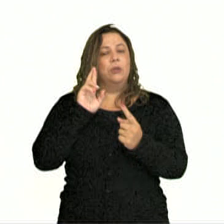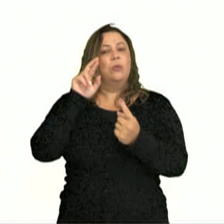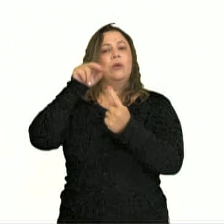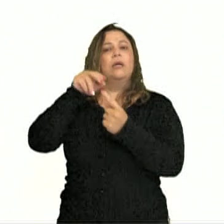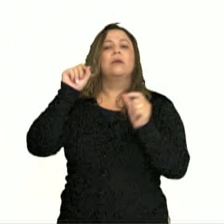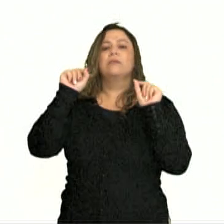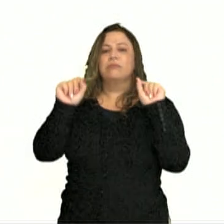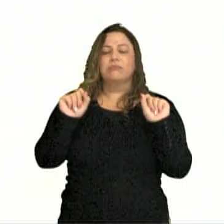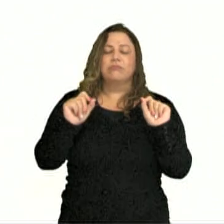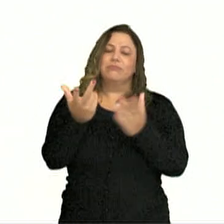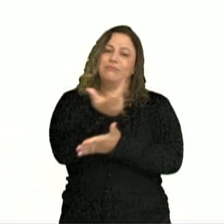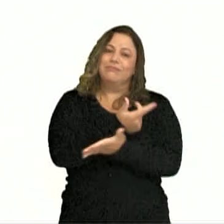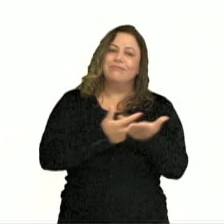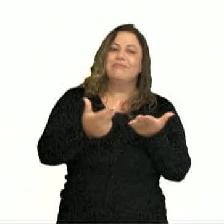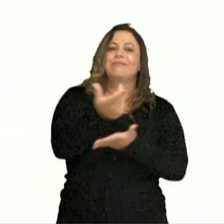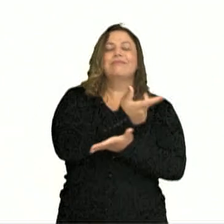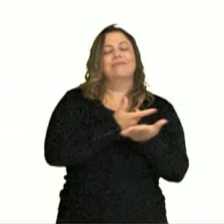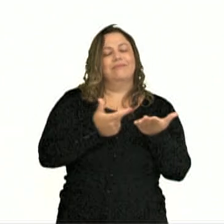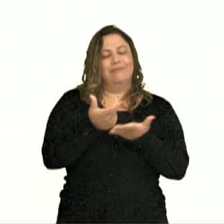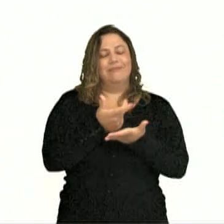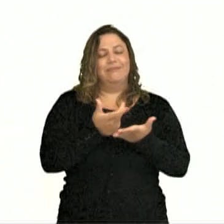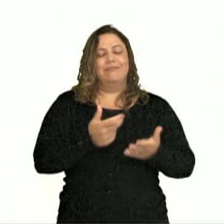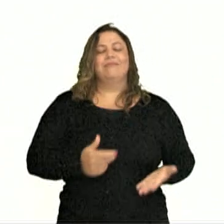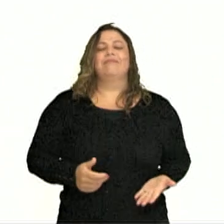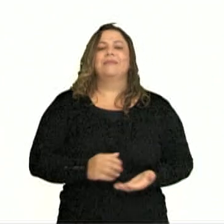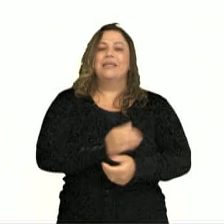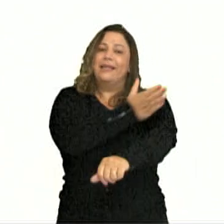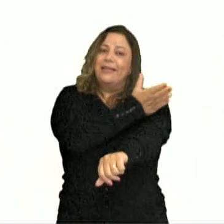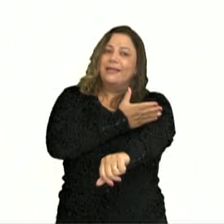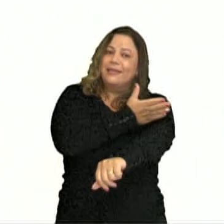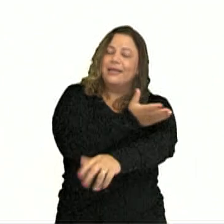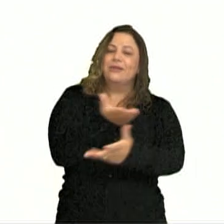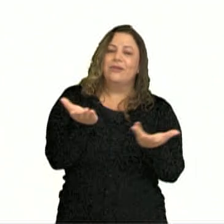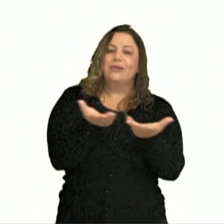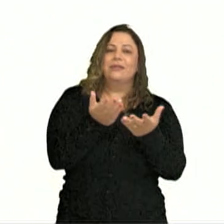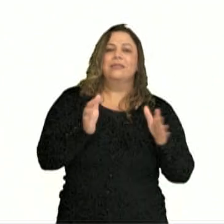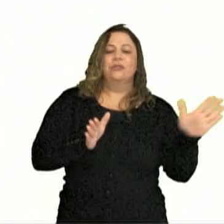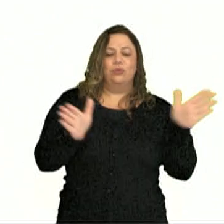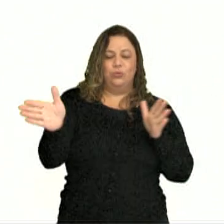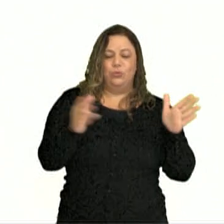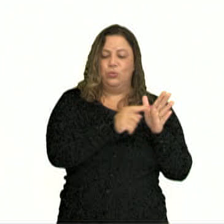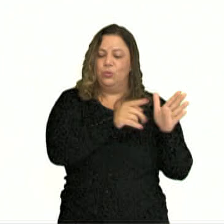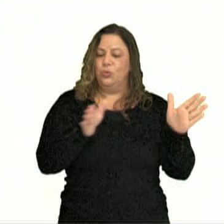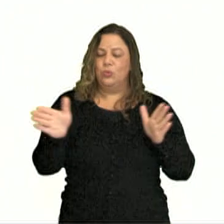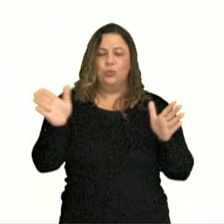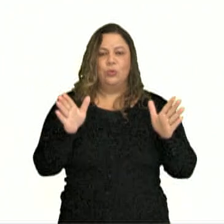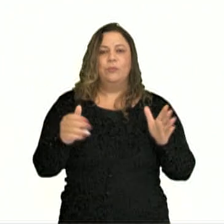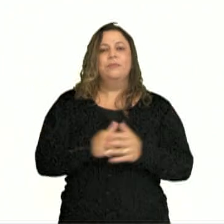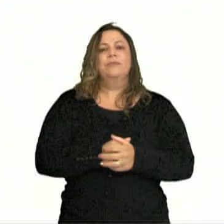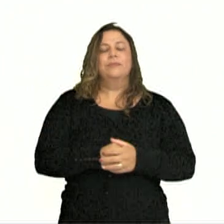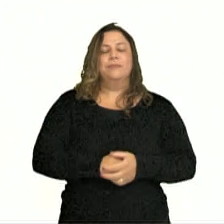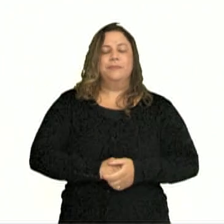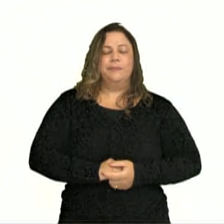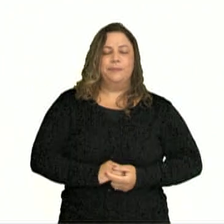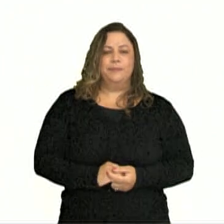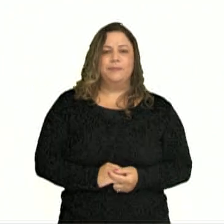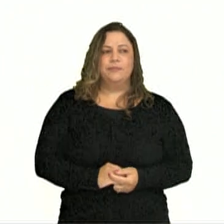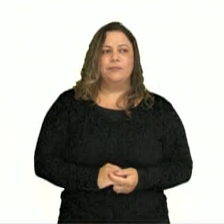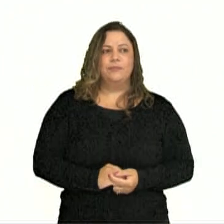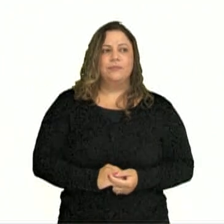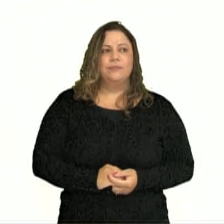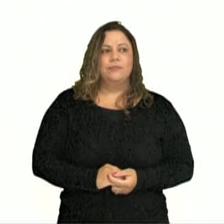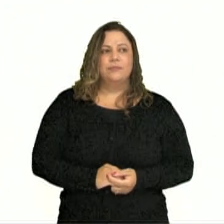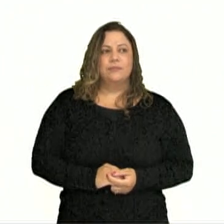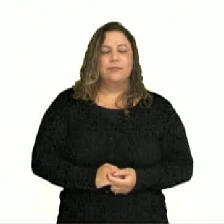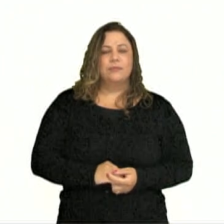como desenhos. É na Idade Média que se oficializa essa ideia. Aqui